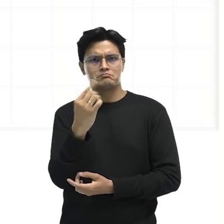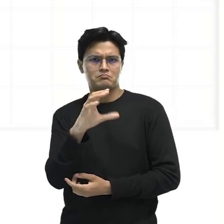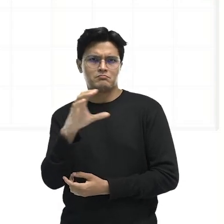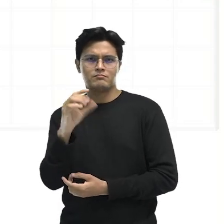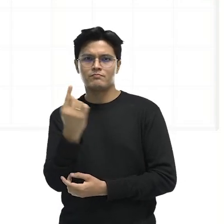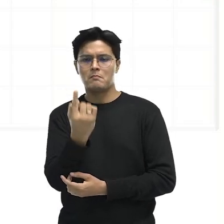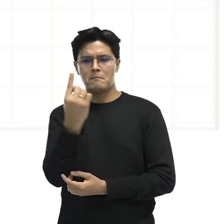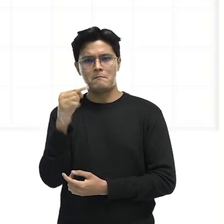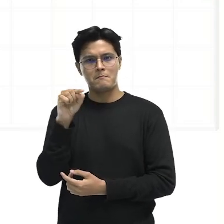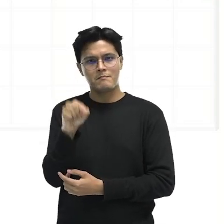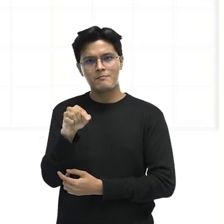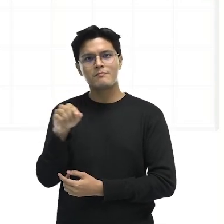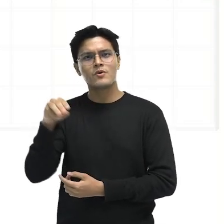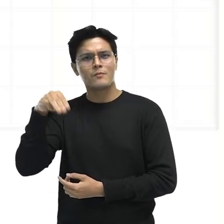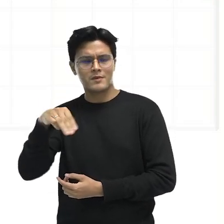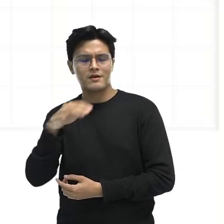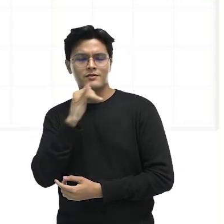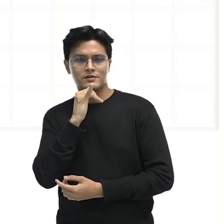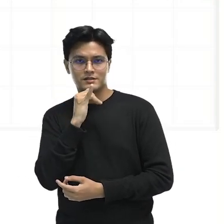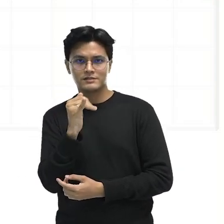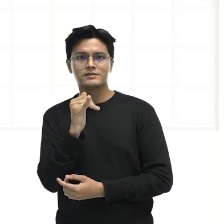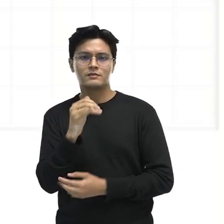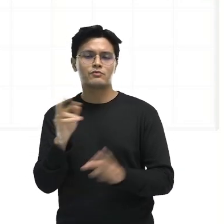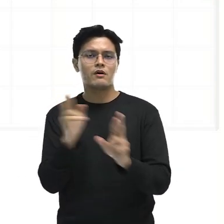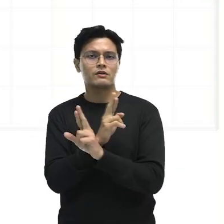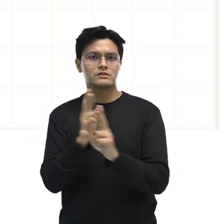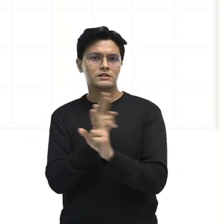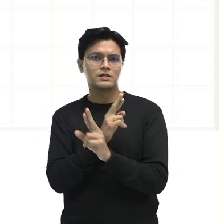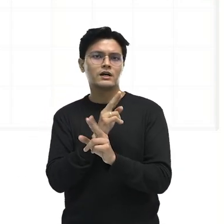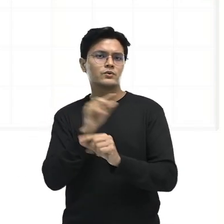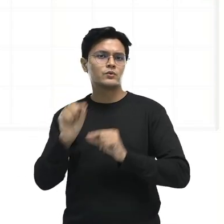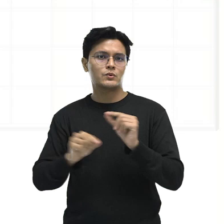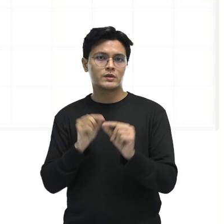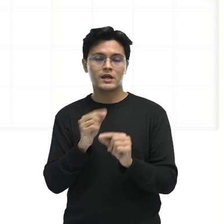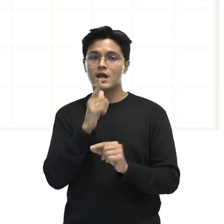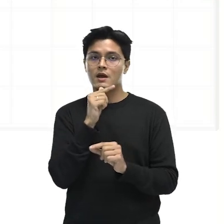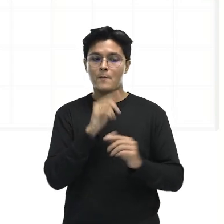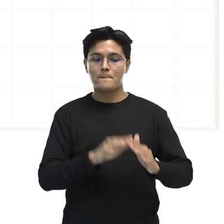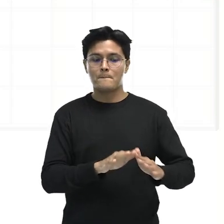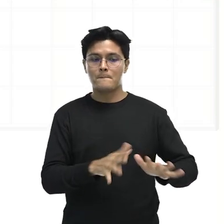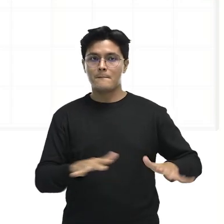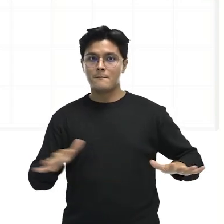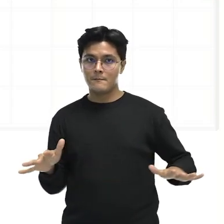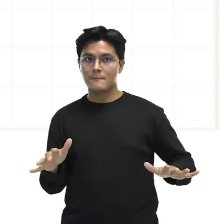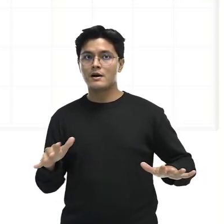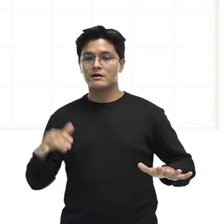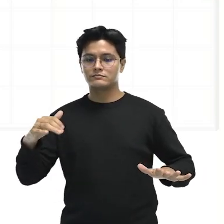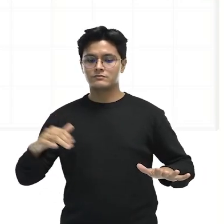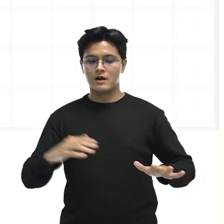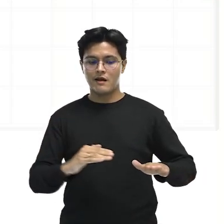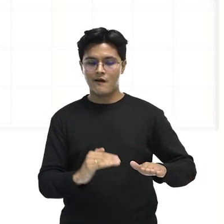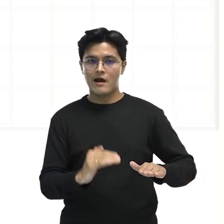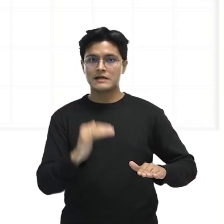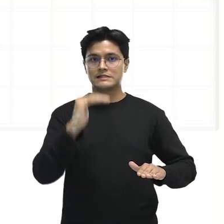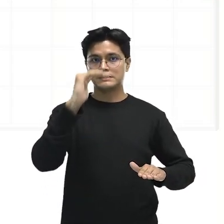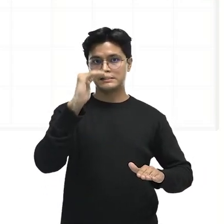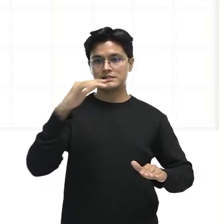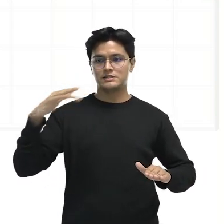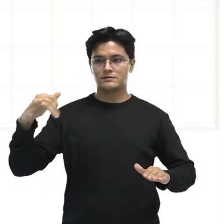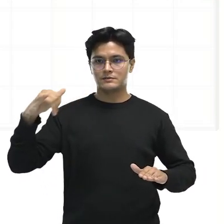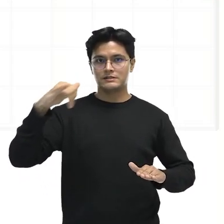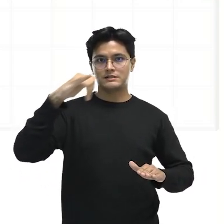altitude é sempre com relação ao nível do mar, então você tem o nível do mar, né? E acima desse